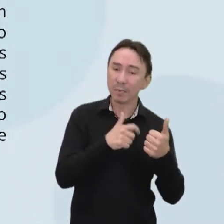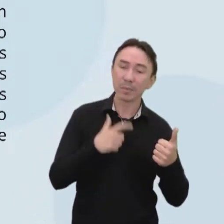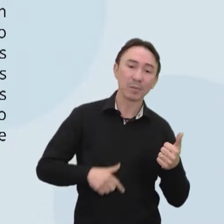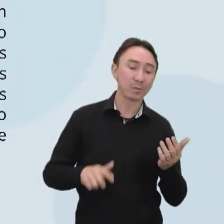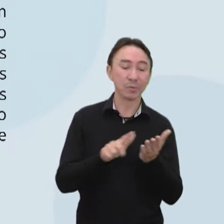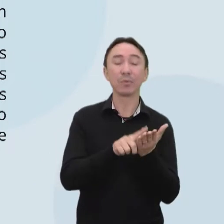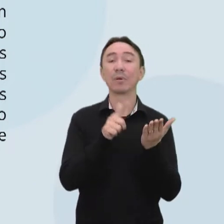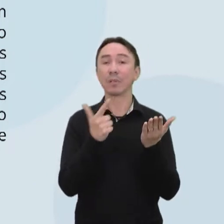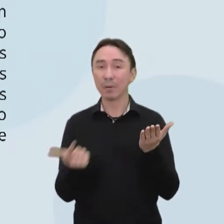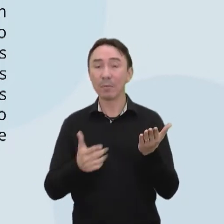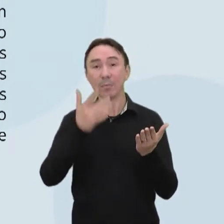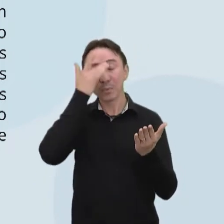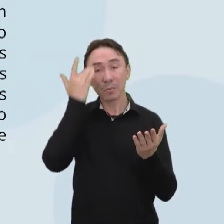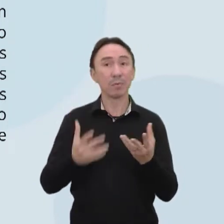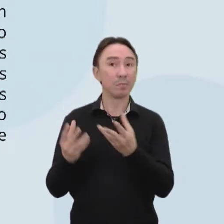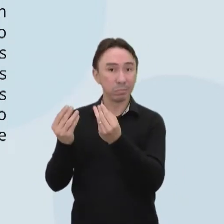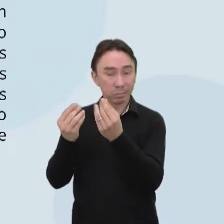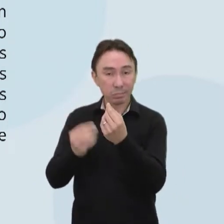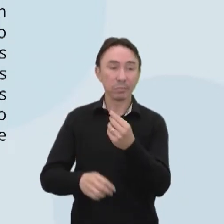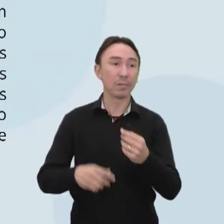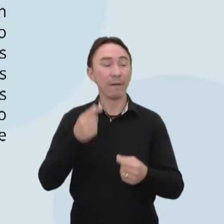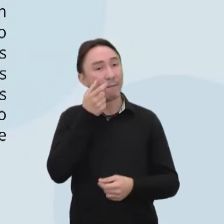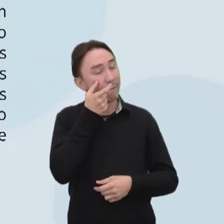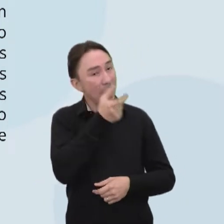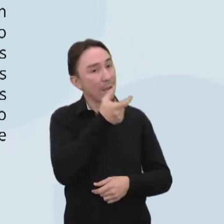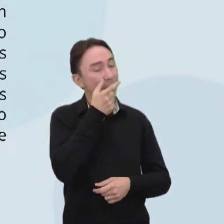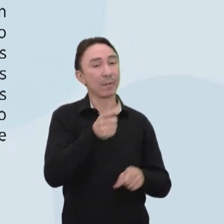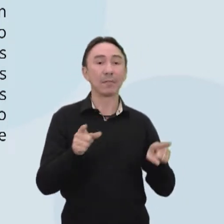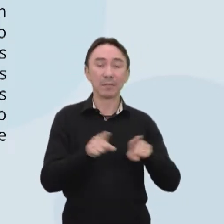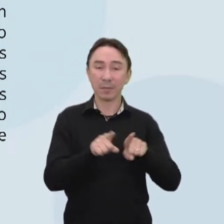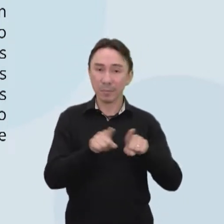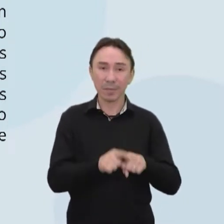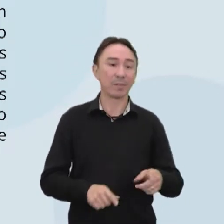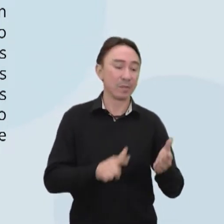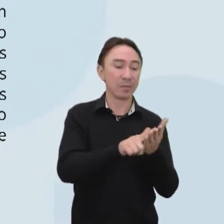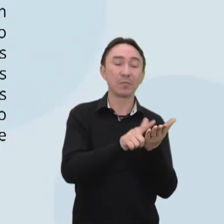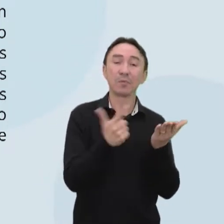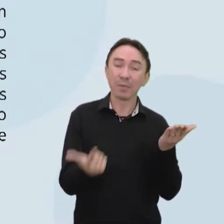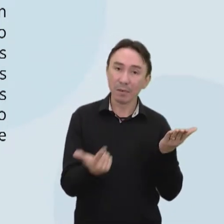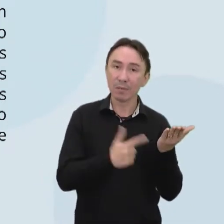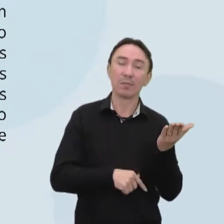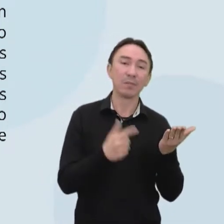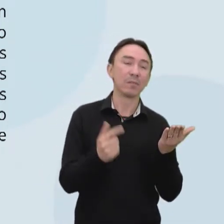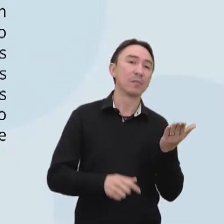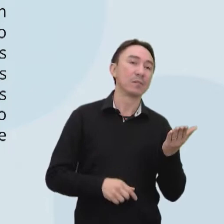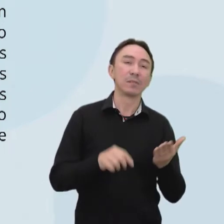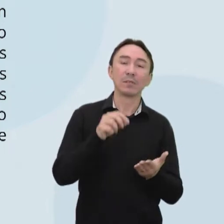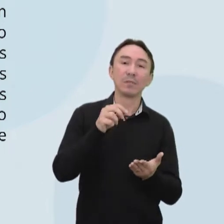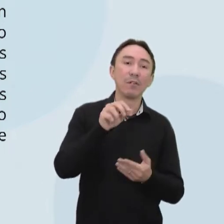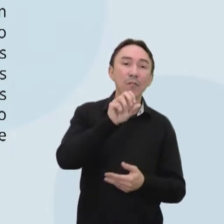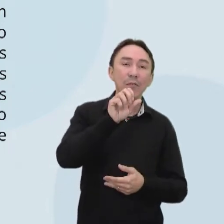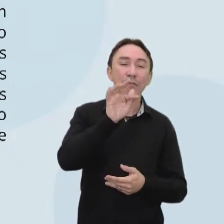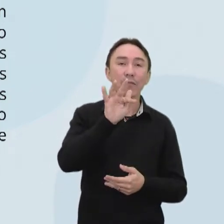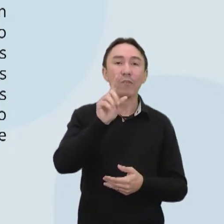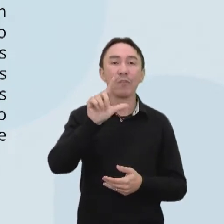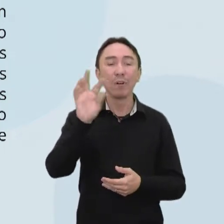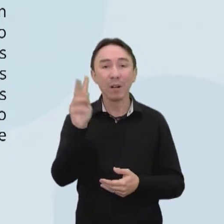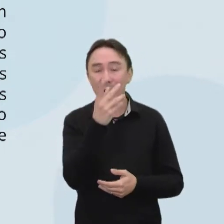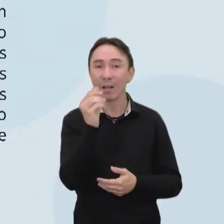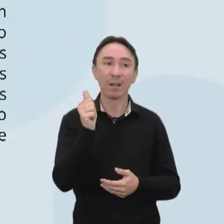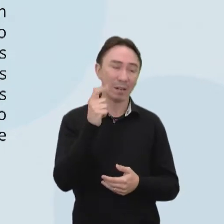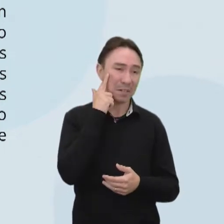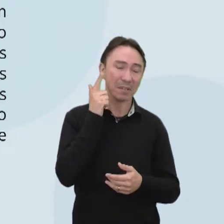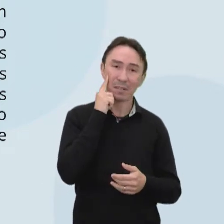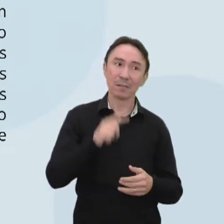pessoas. O noticiário da Folha de São Paulo é enriquecido com notícias que normalmente não seriam cobertas pelo